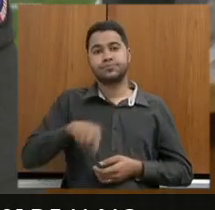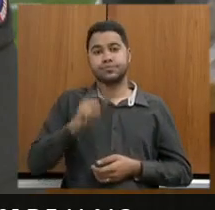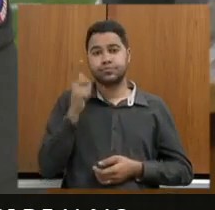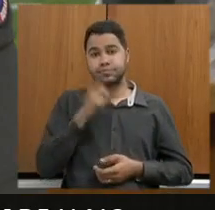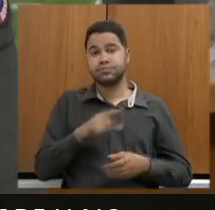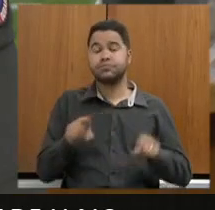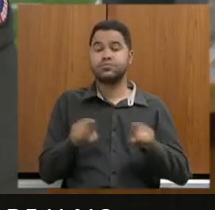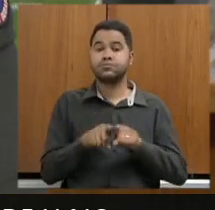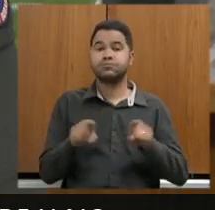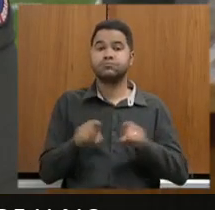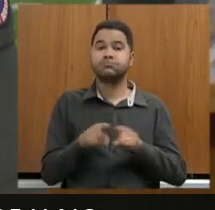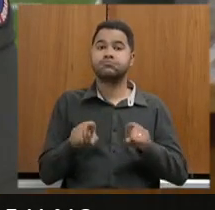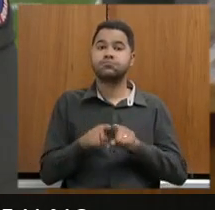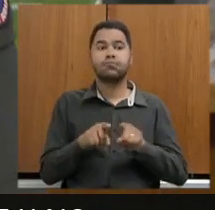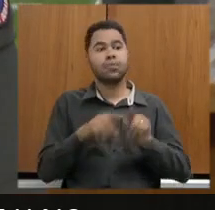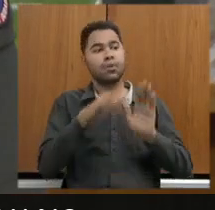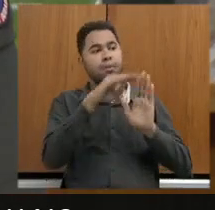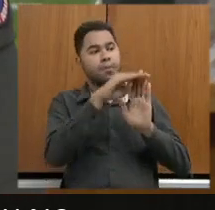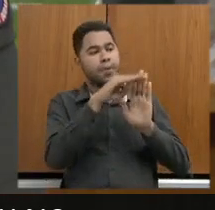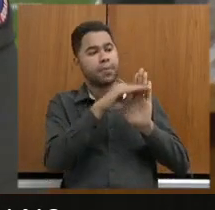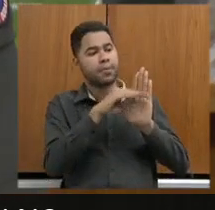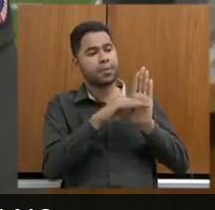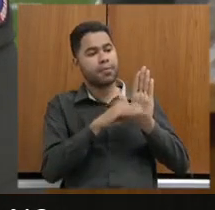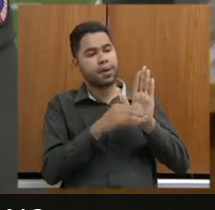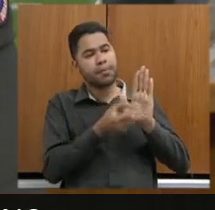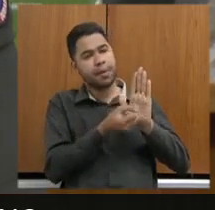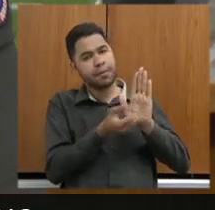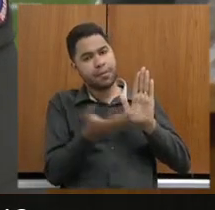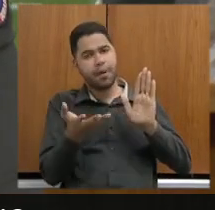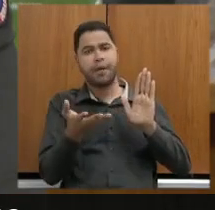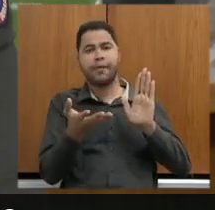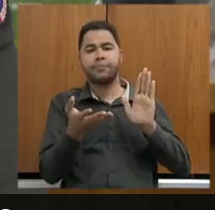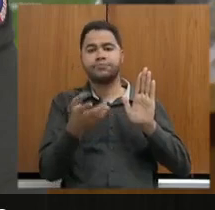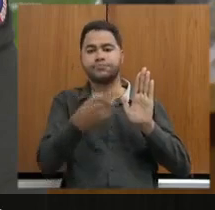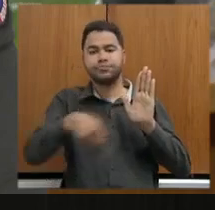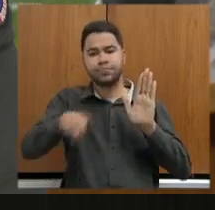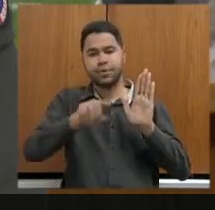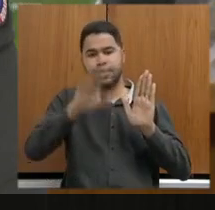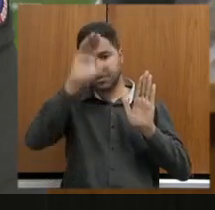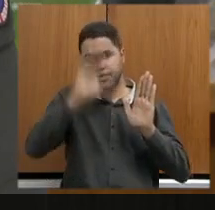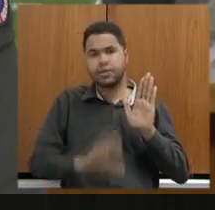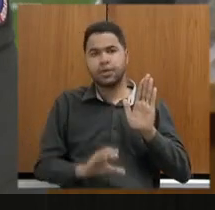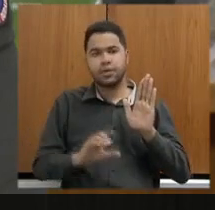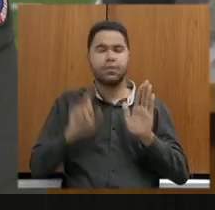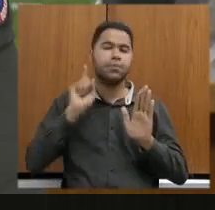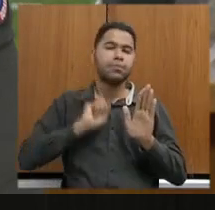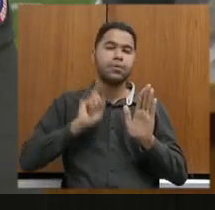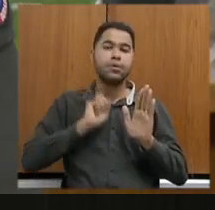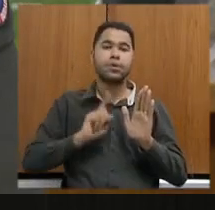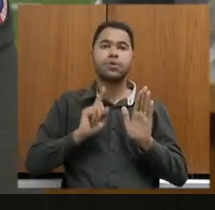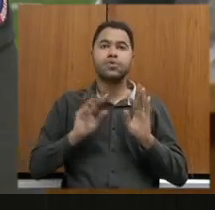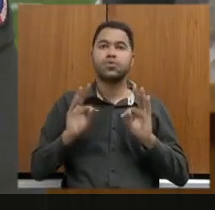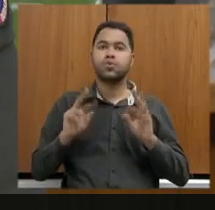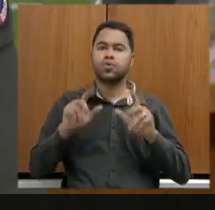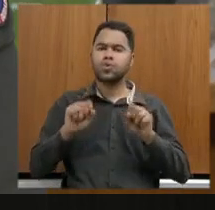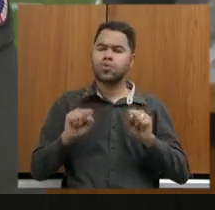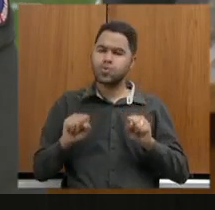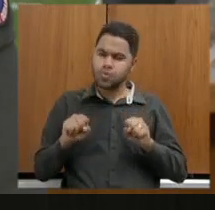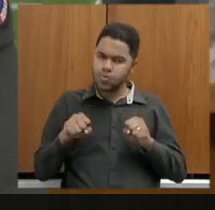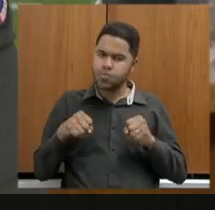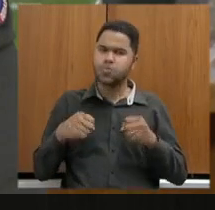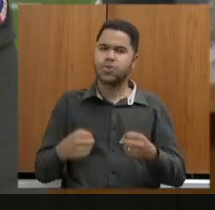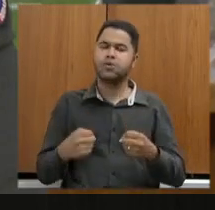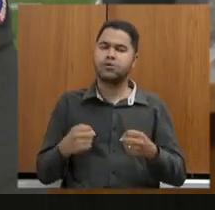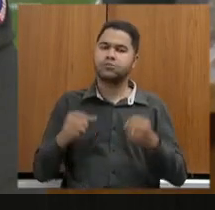possa também fazer aqui uma prestação de contas ao nosso cidadão Mineiro sobre todos os nossos esforços